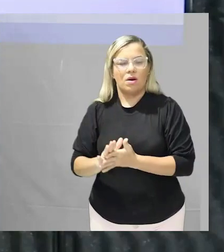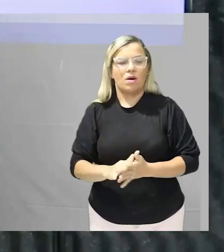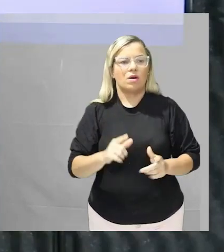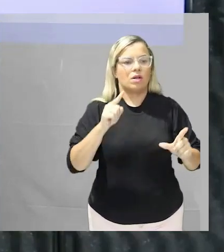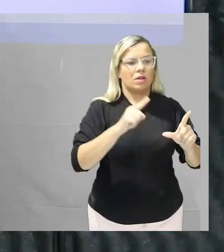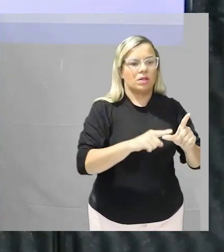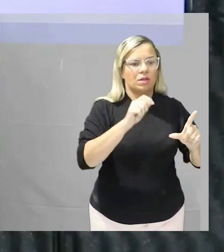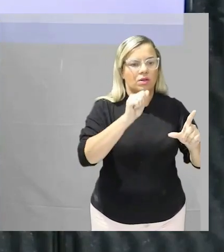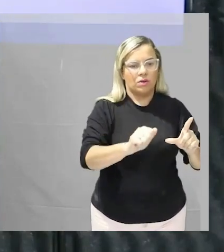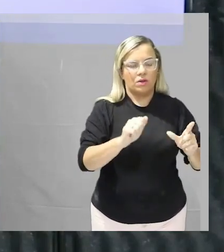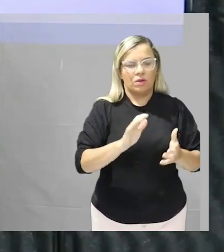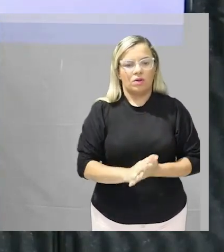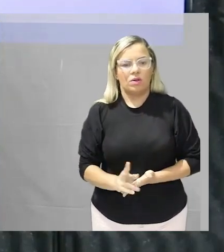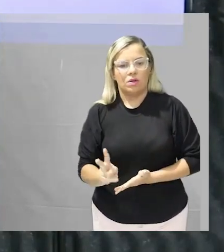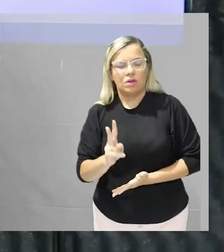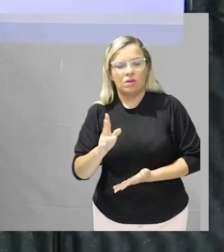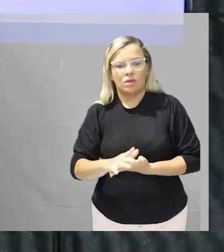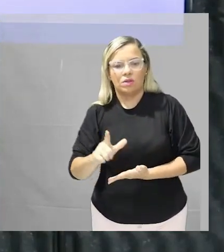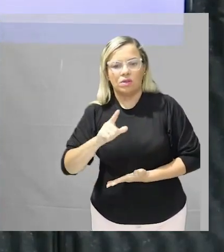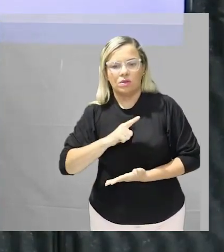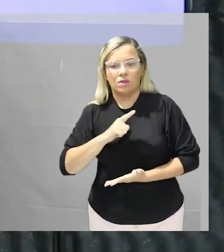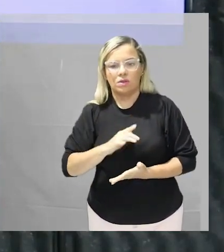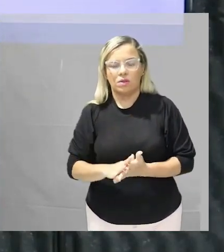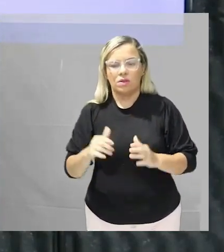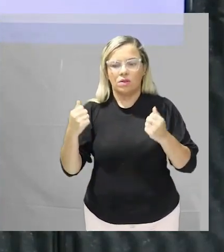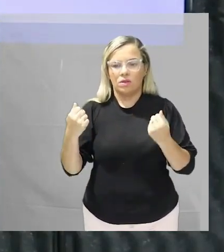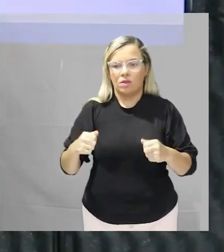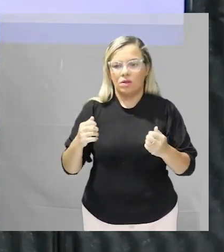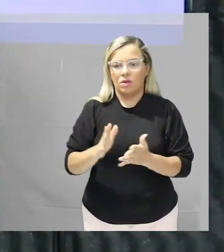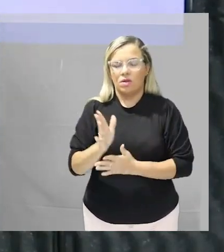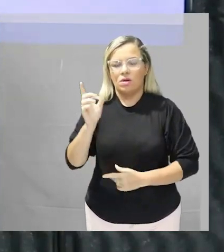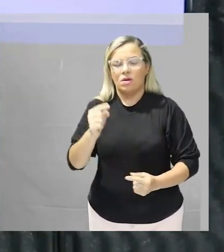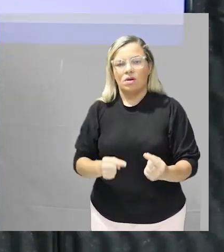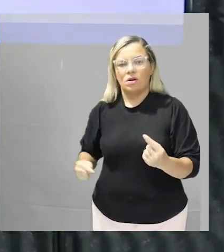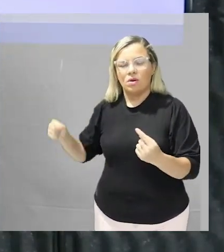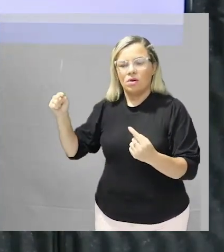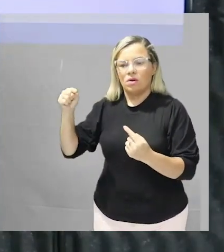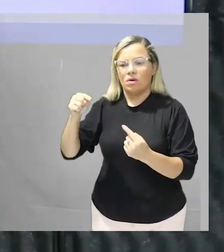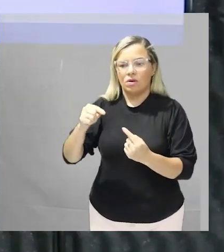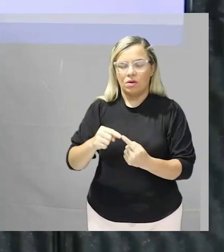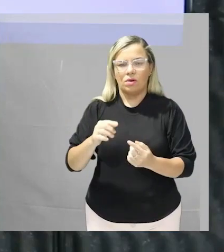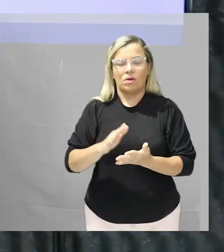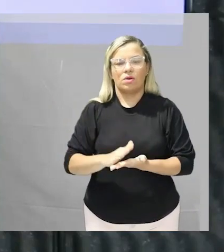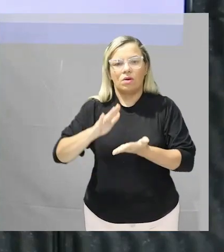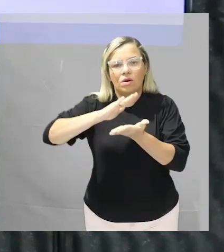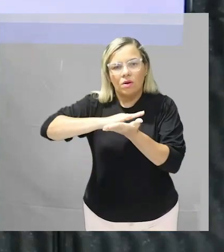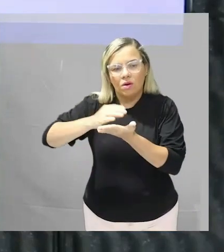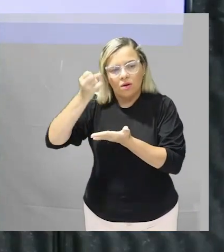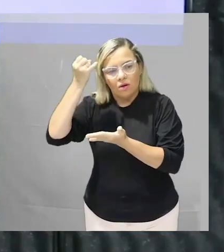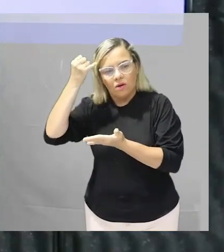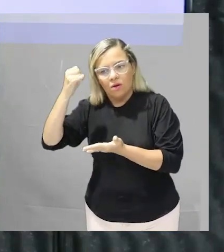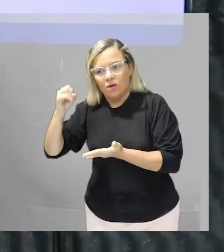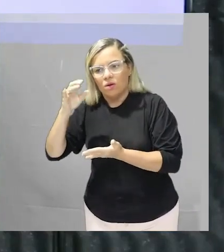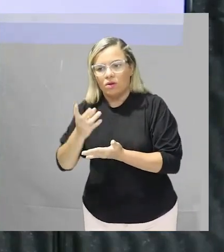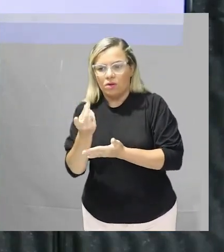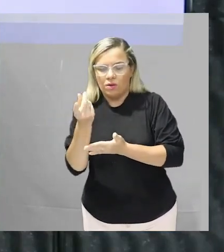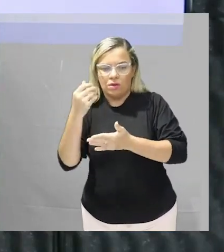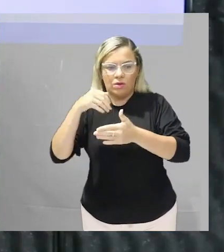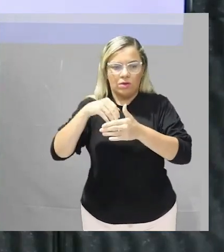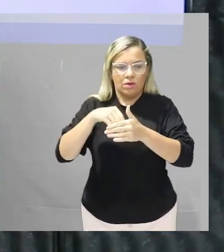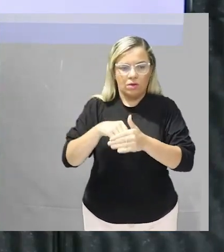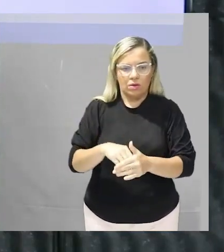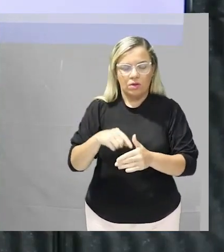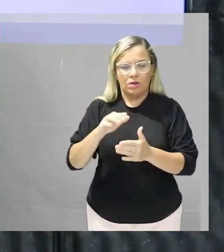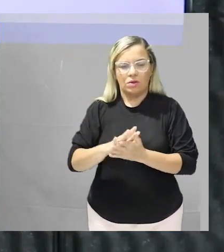a o valor que teria sido necessário para atingir o gasto ideal nos